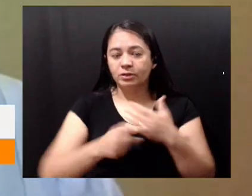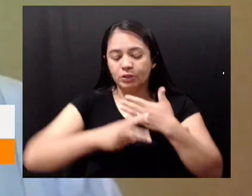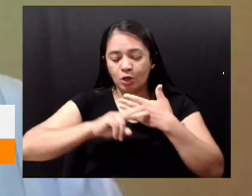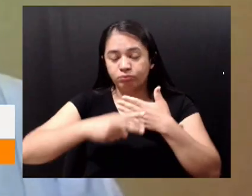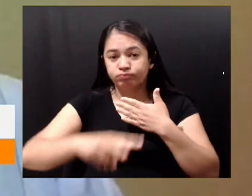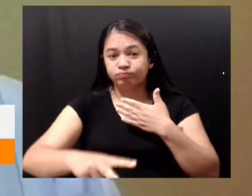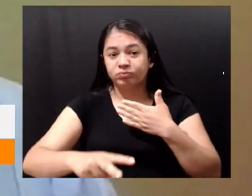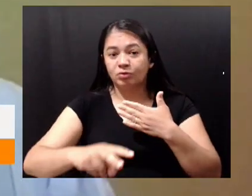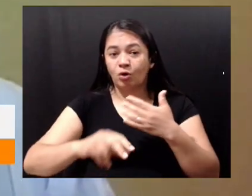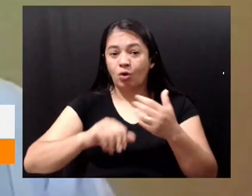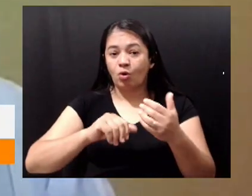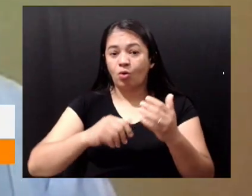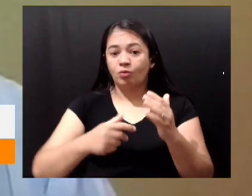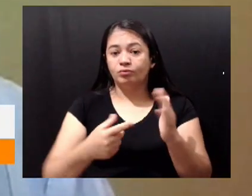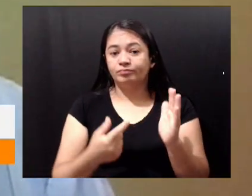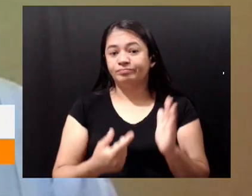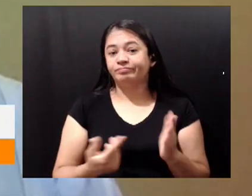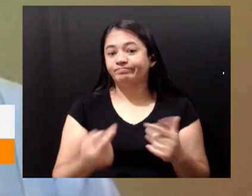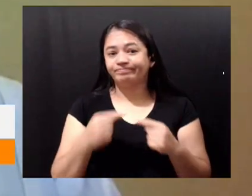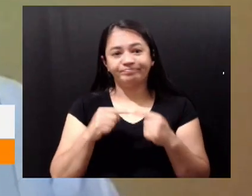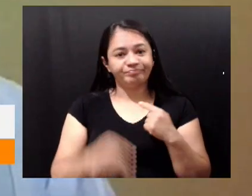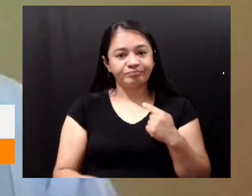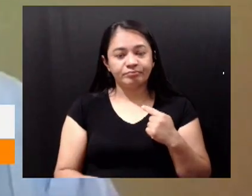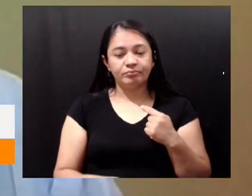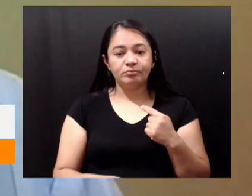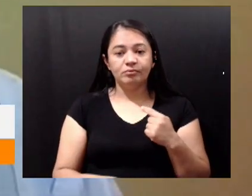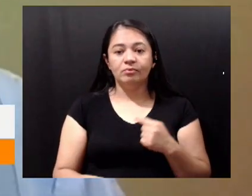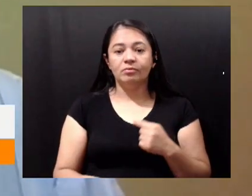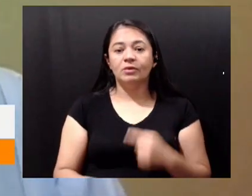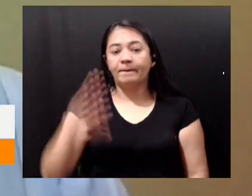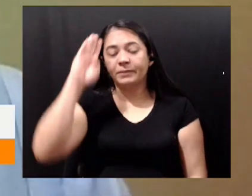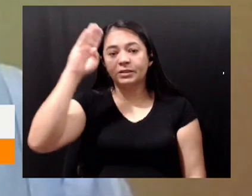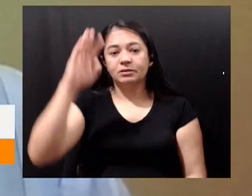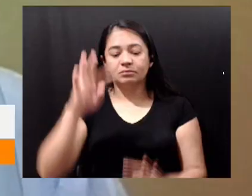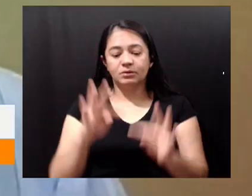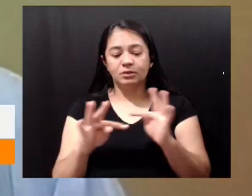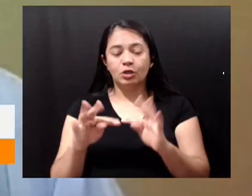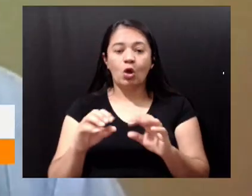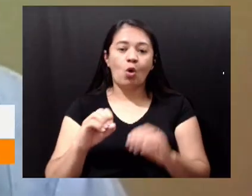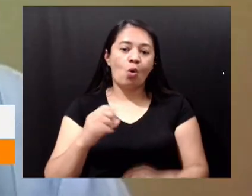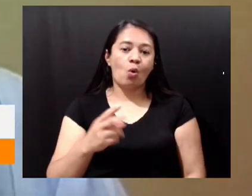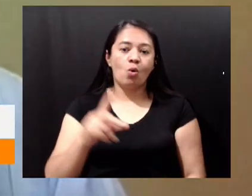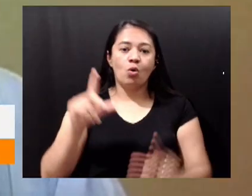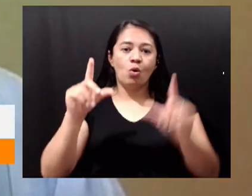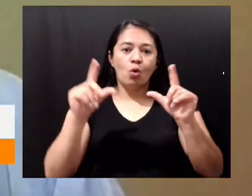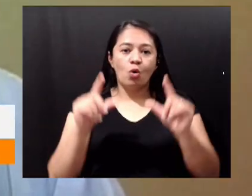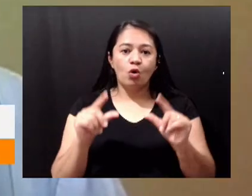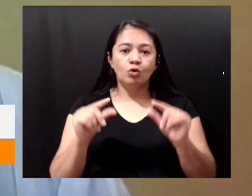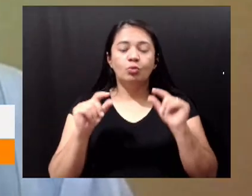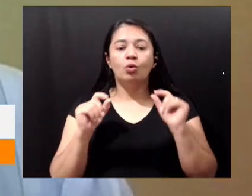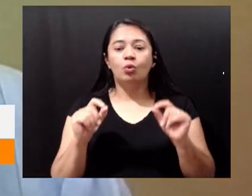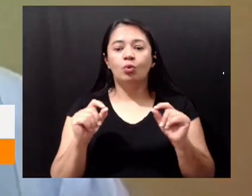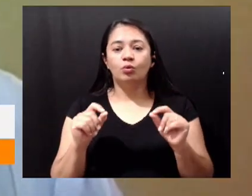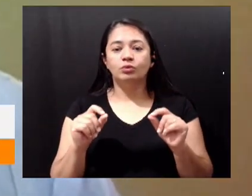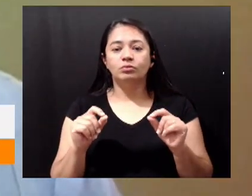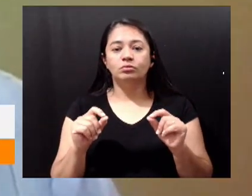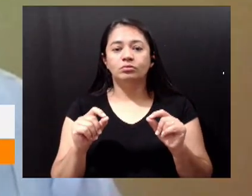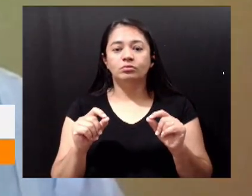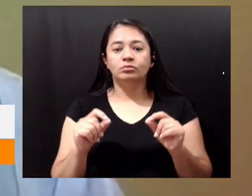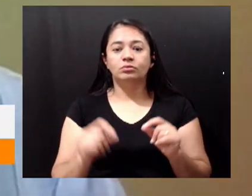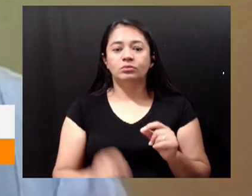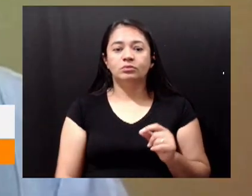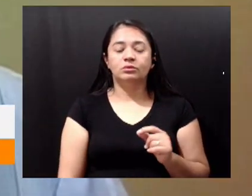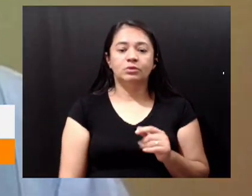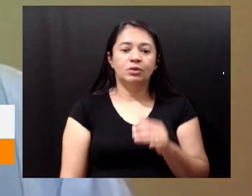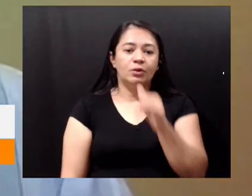Uhum. próprios efeitos terapêuticos mesmo, ou reduzir mesmo, ou até anular o efeito de outro, né? Apenas